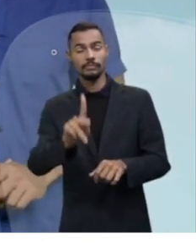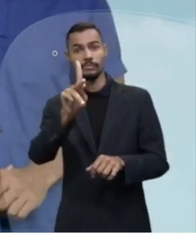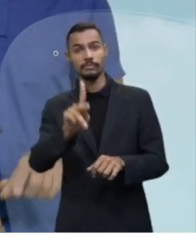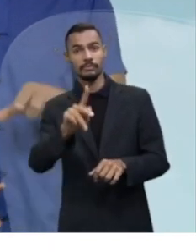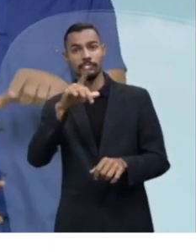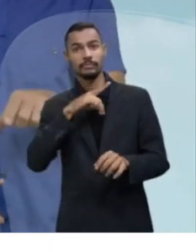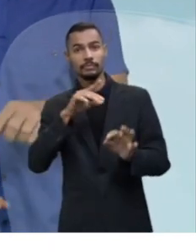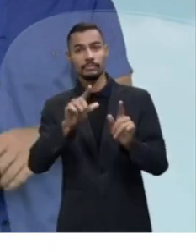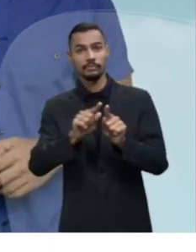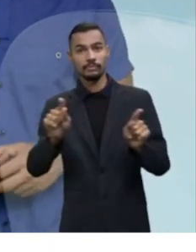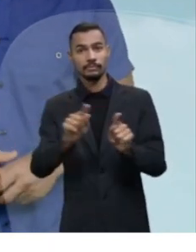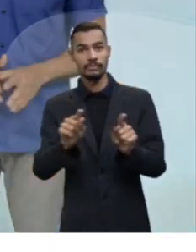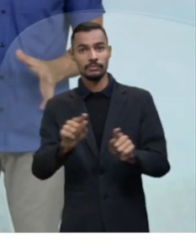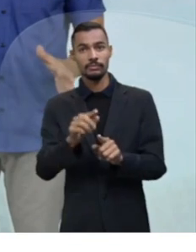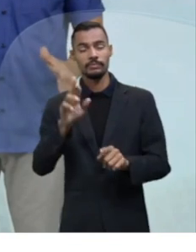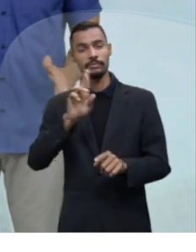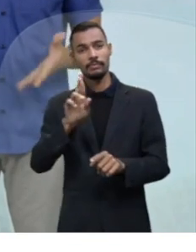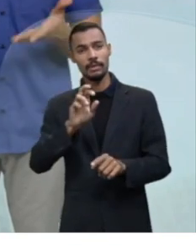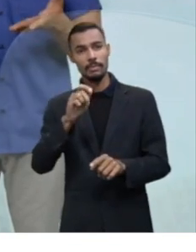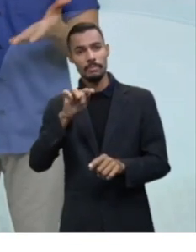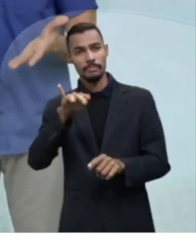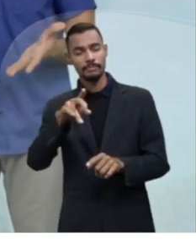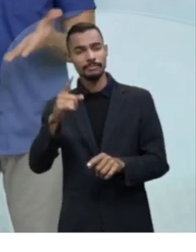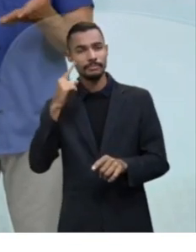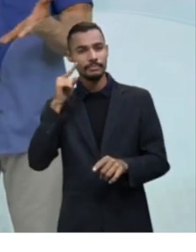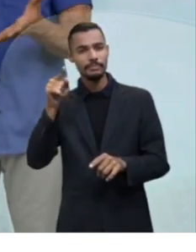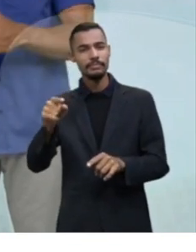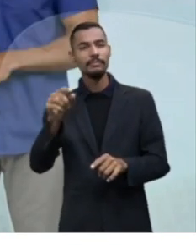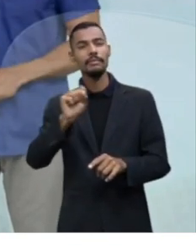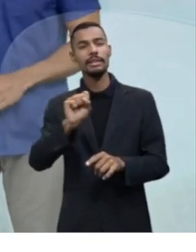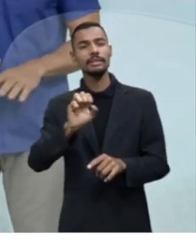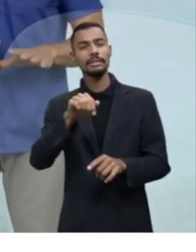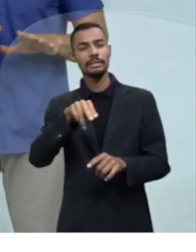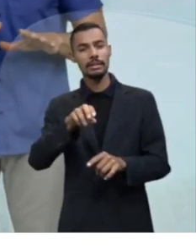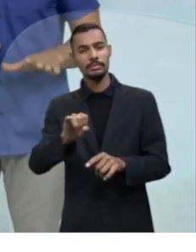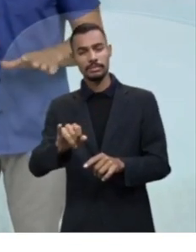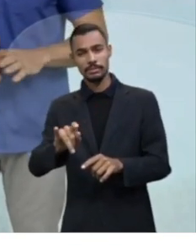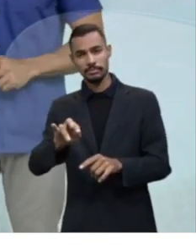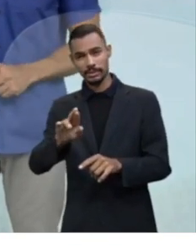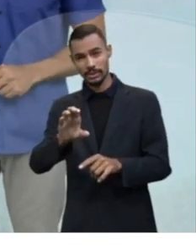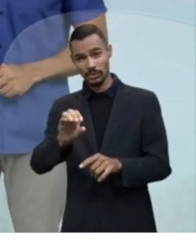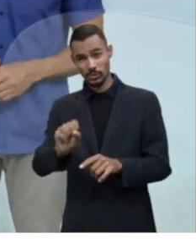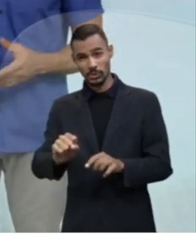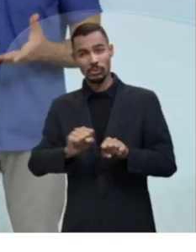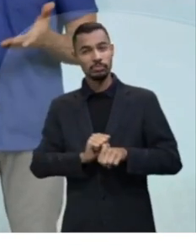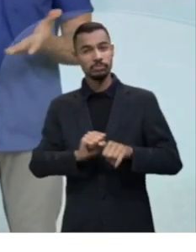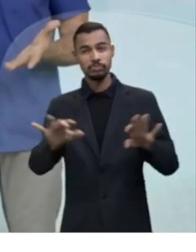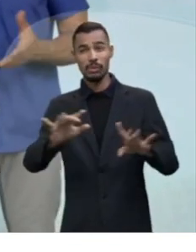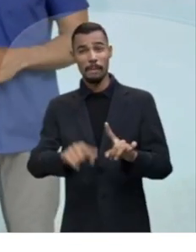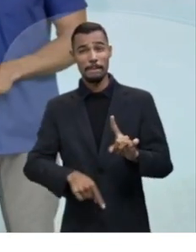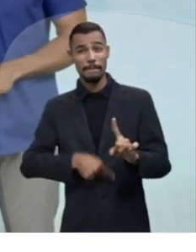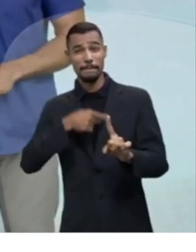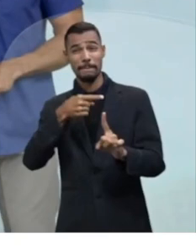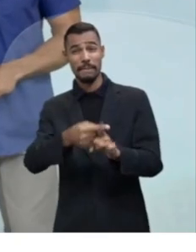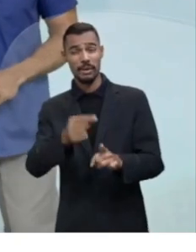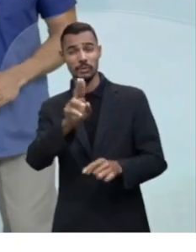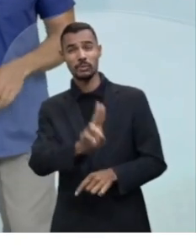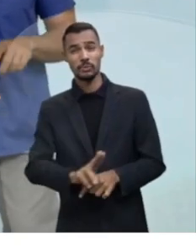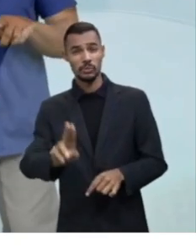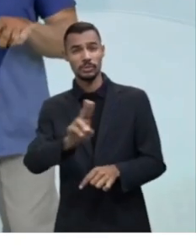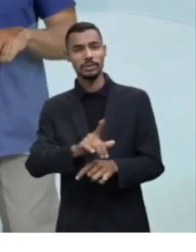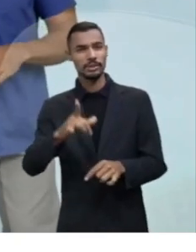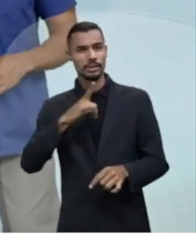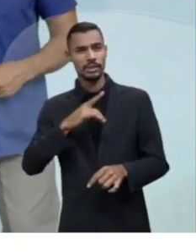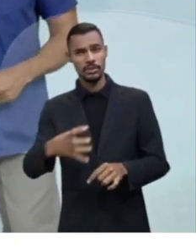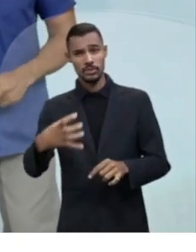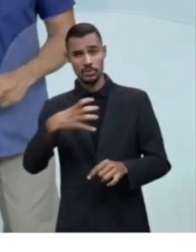deslocamento elástico, que é o repique. Os métodos semi-empíricos, por sua vez, são os mais difundidos e dependem do tipo de estaca